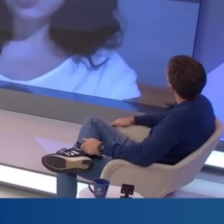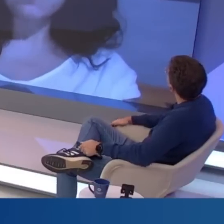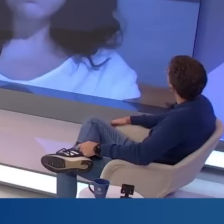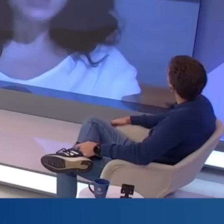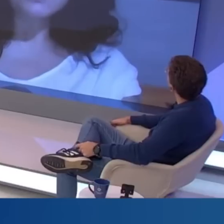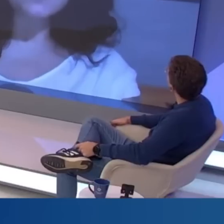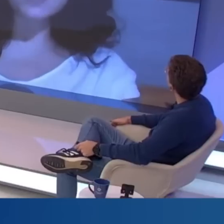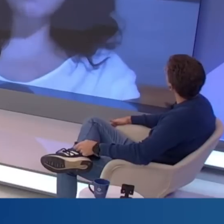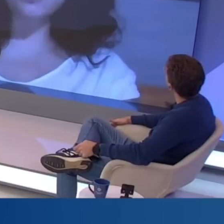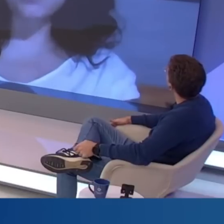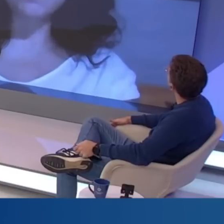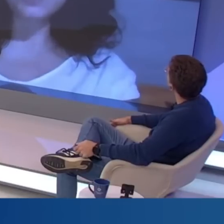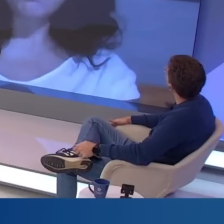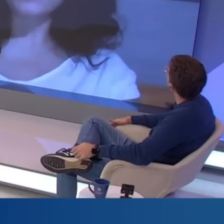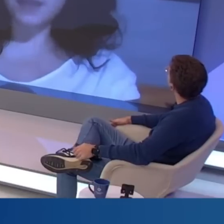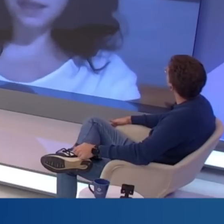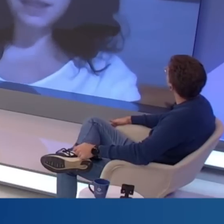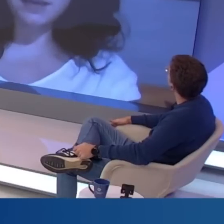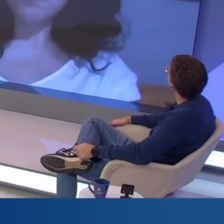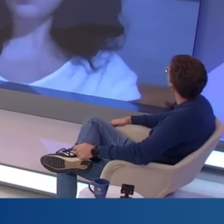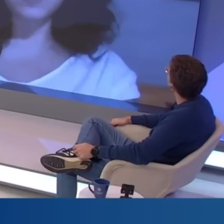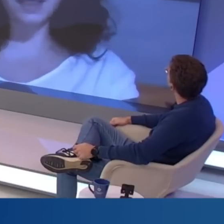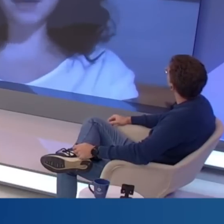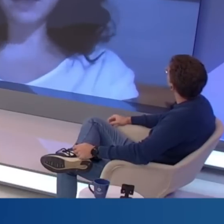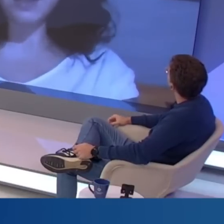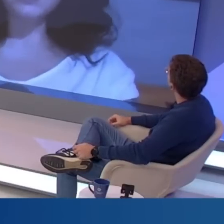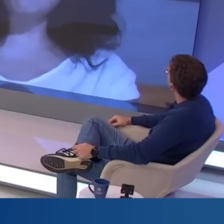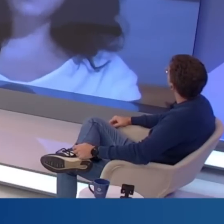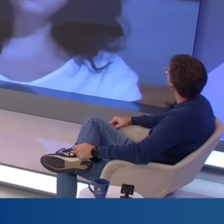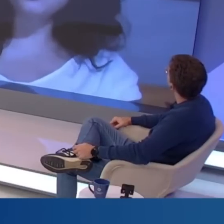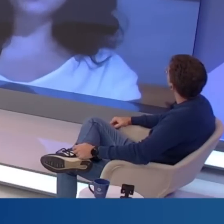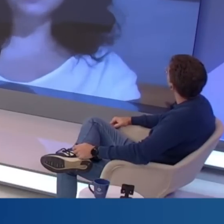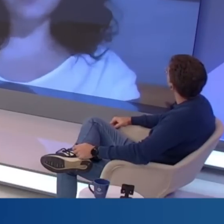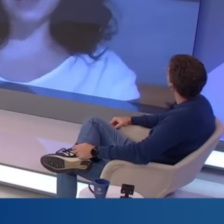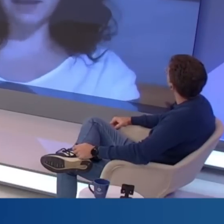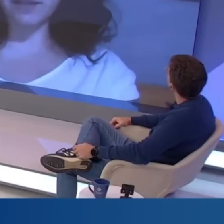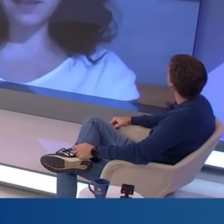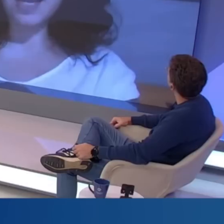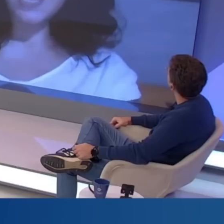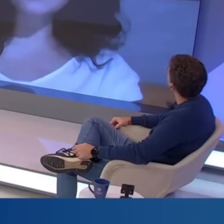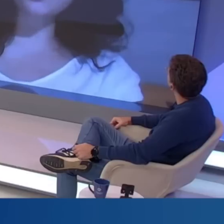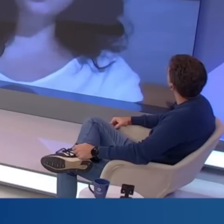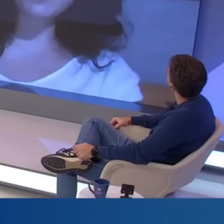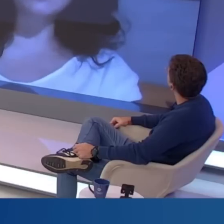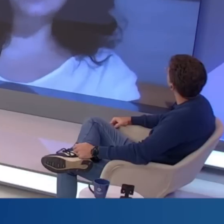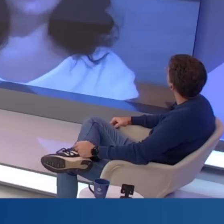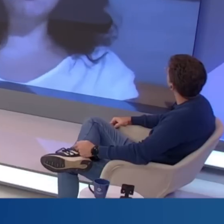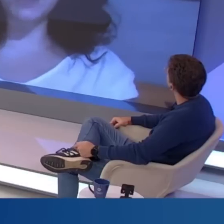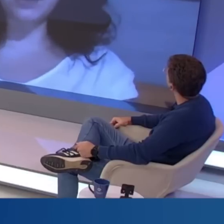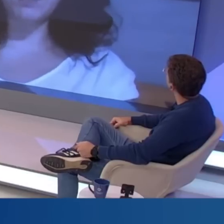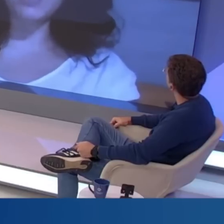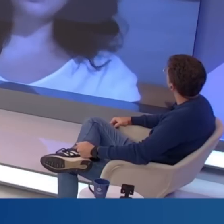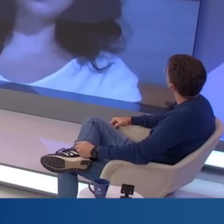Veja, não necessariamente. Pode ser que sim, pode ser que não. Depende de outras variáveis. Essa economia tem